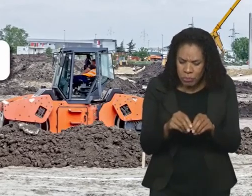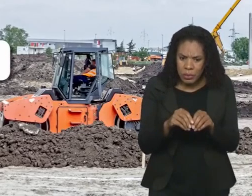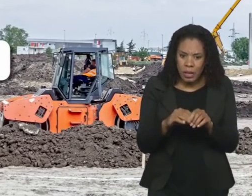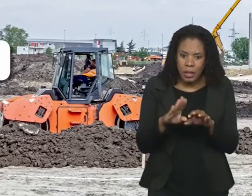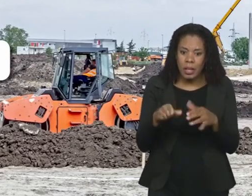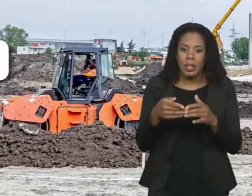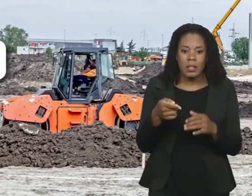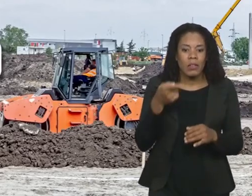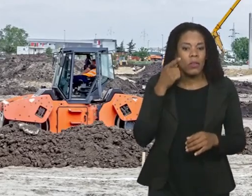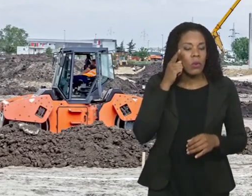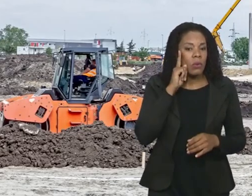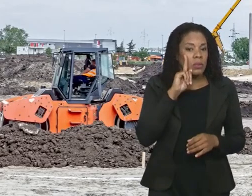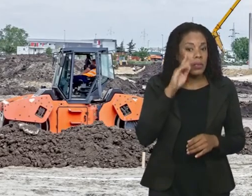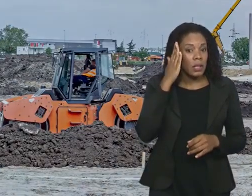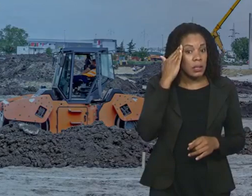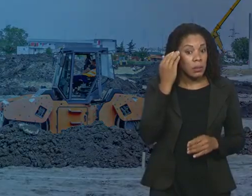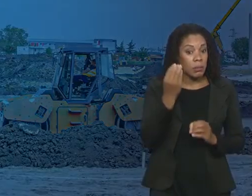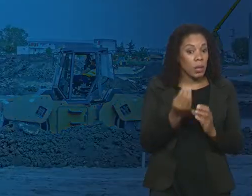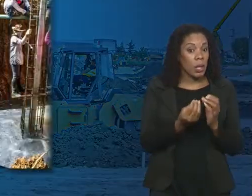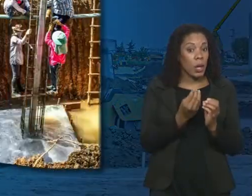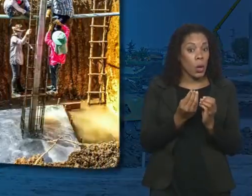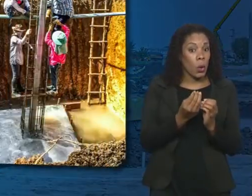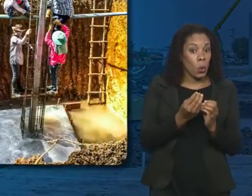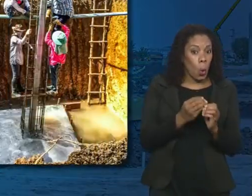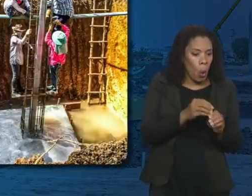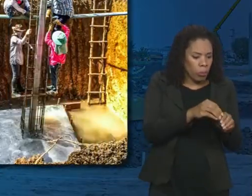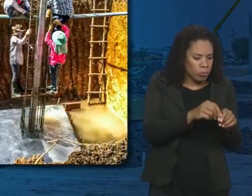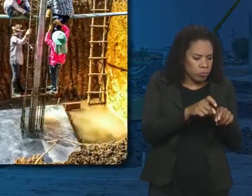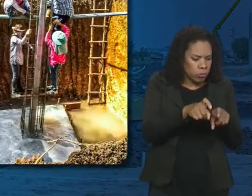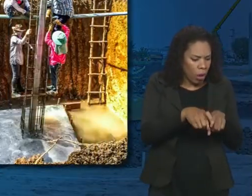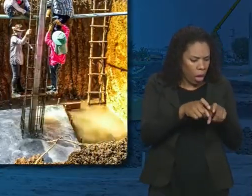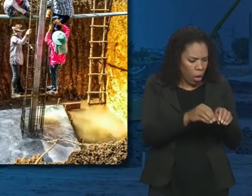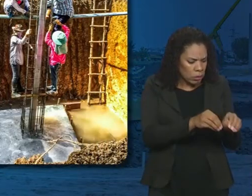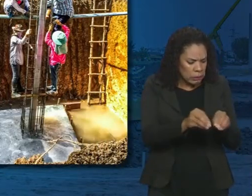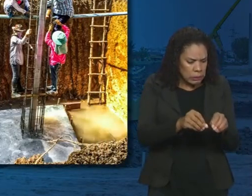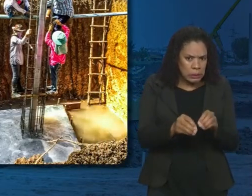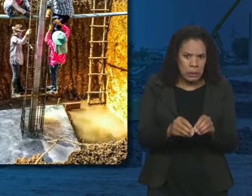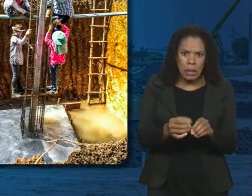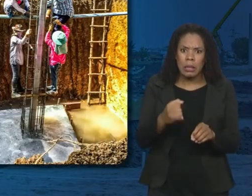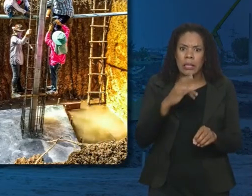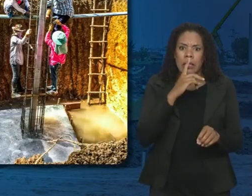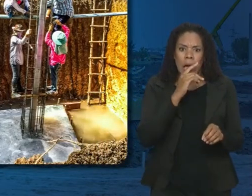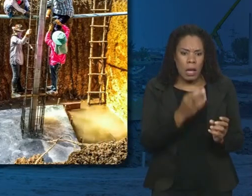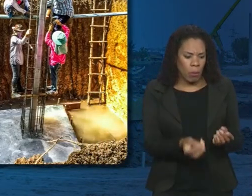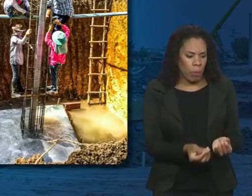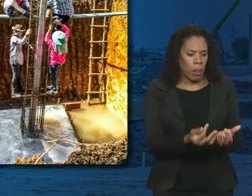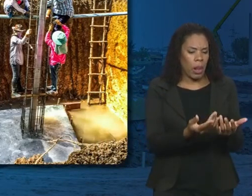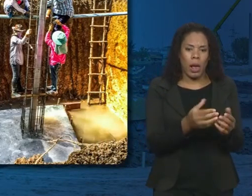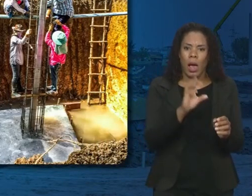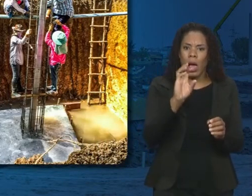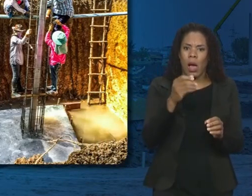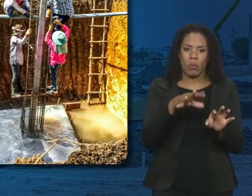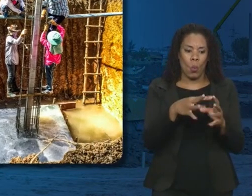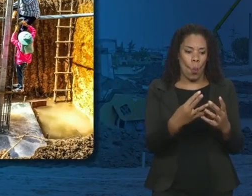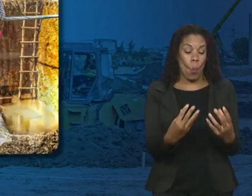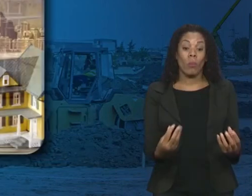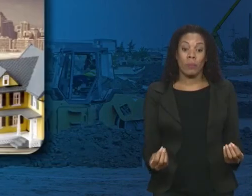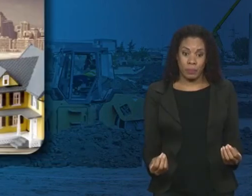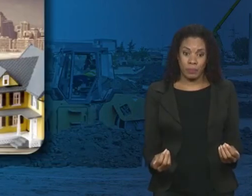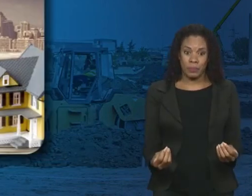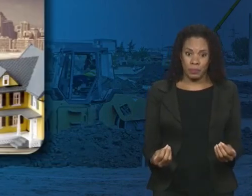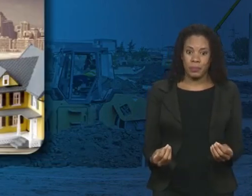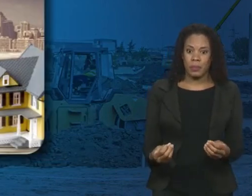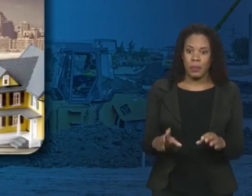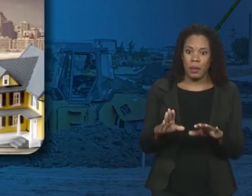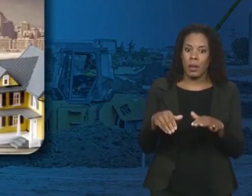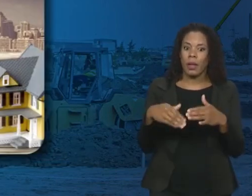possibilitam prever o comportamento do solo em uma obra, seja em sua aplicação como material de construção, em sua função de suporte em